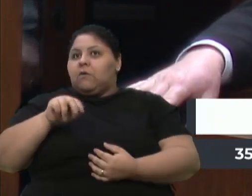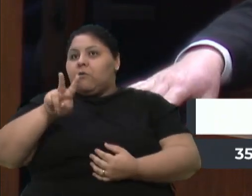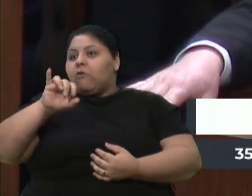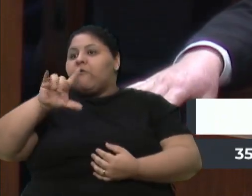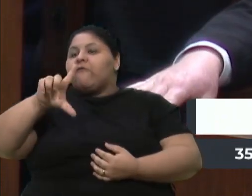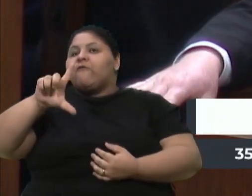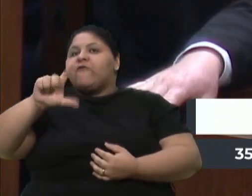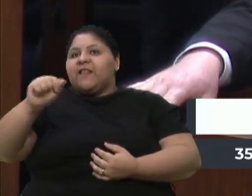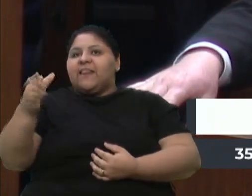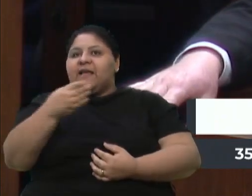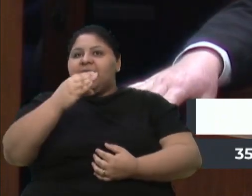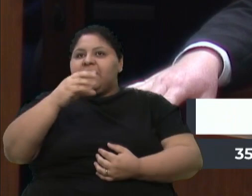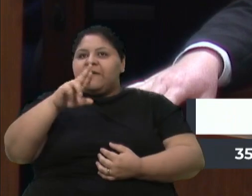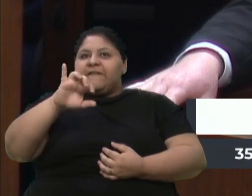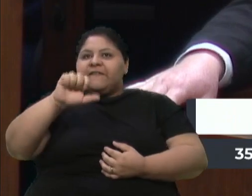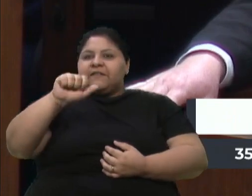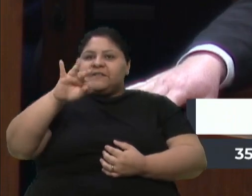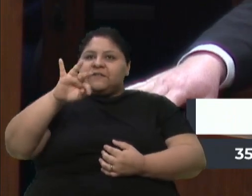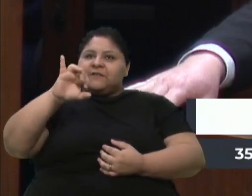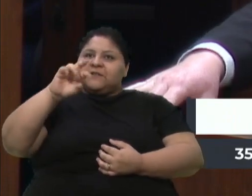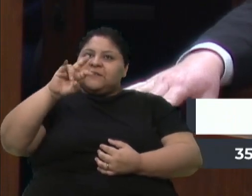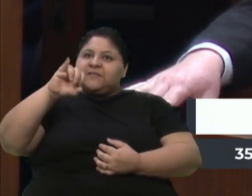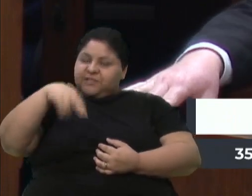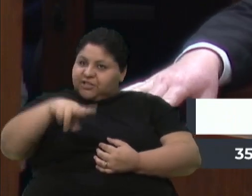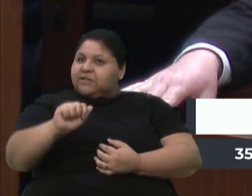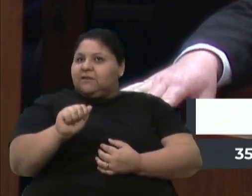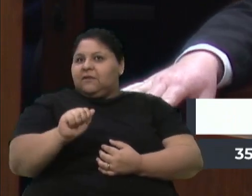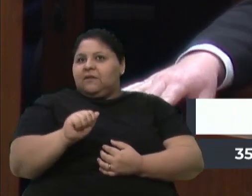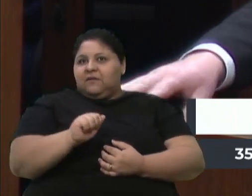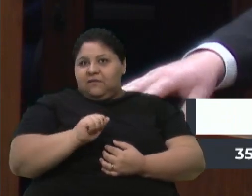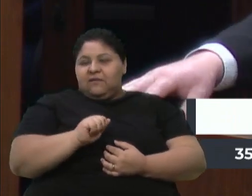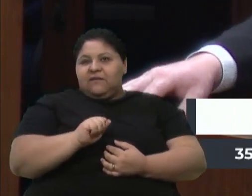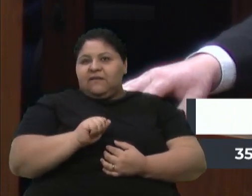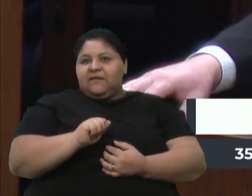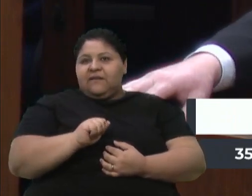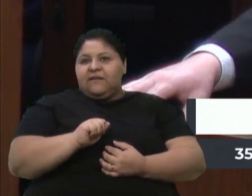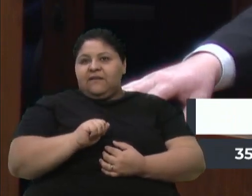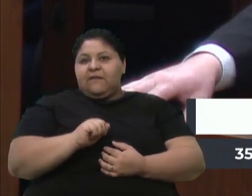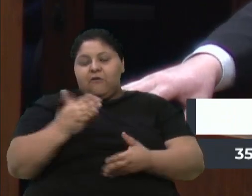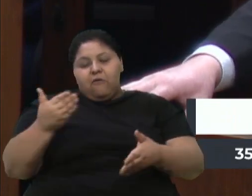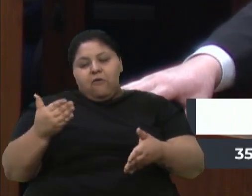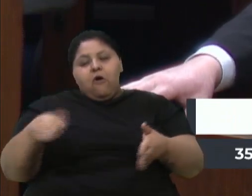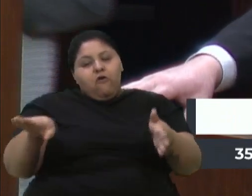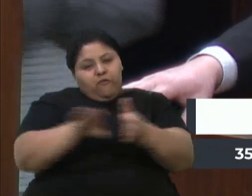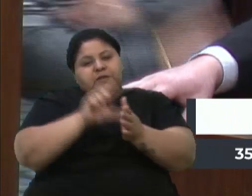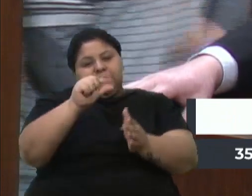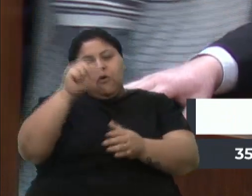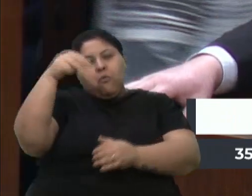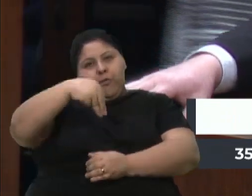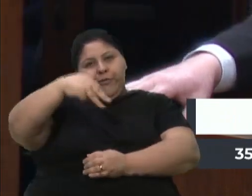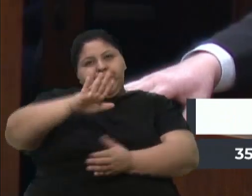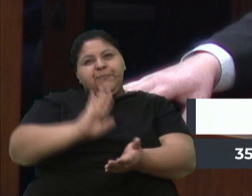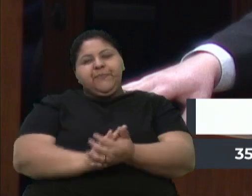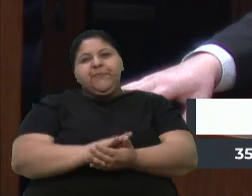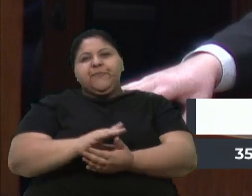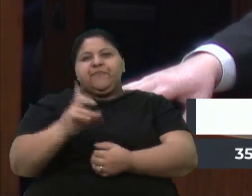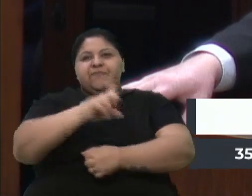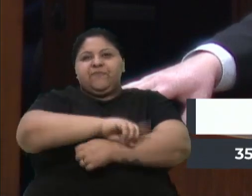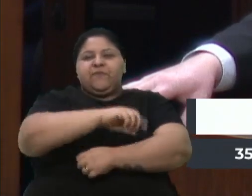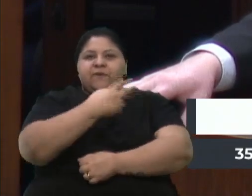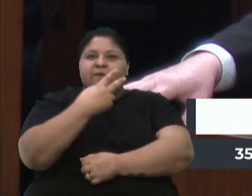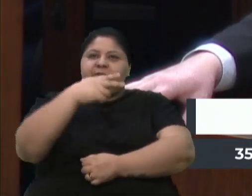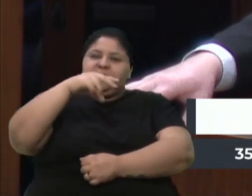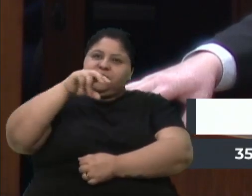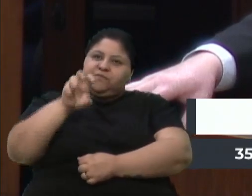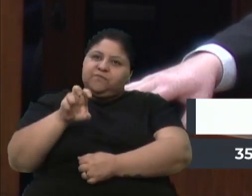brincou que era 5 ou mais, e eu acreditei, então vou extrapolar aqui um minutinho. Dia 25/9, então,